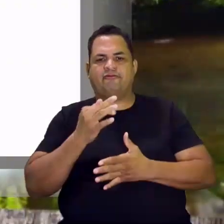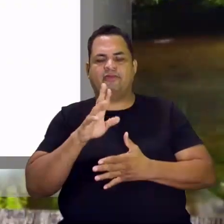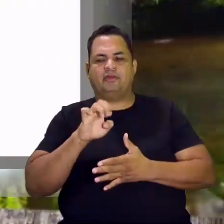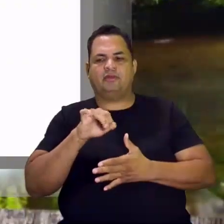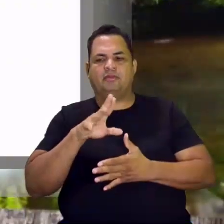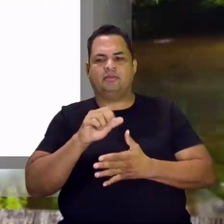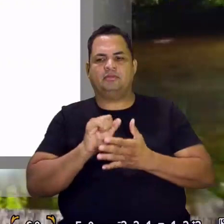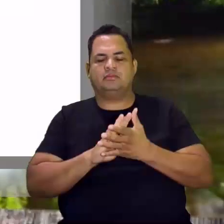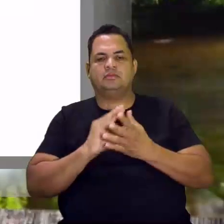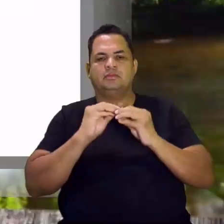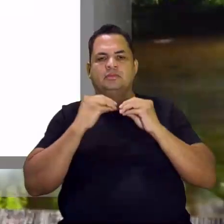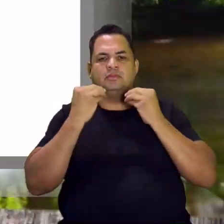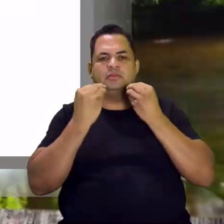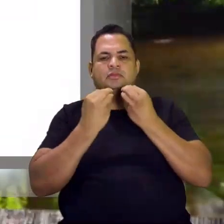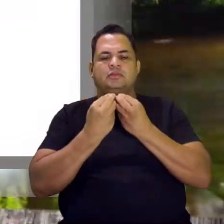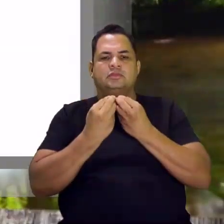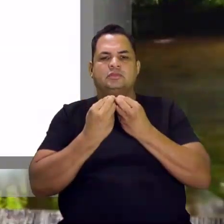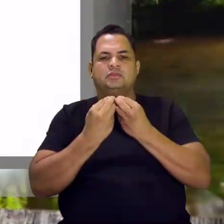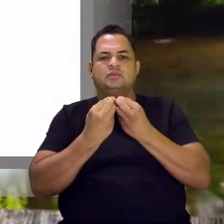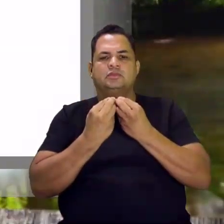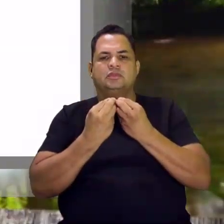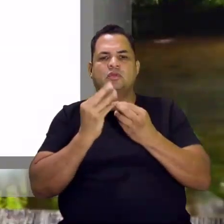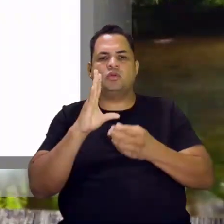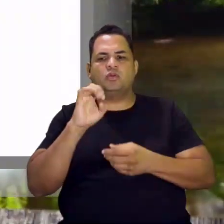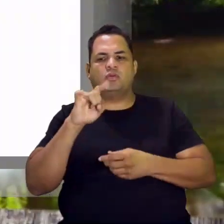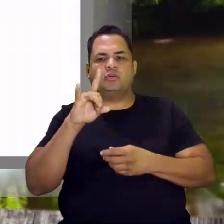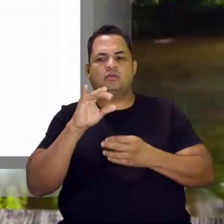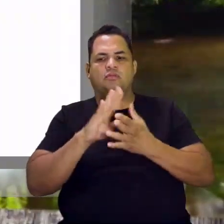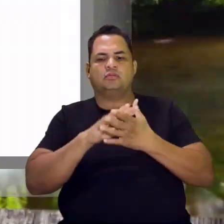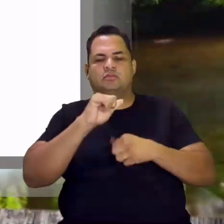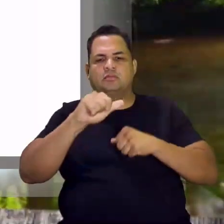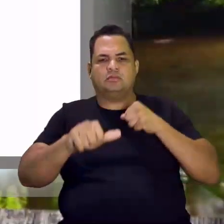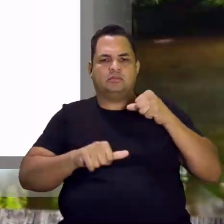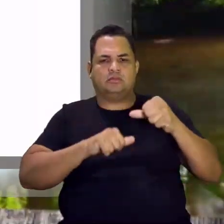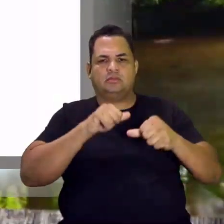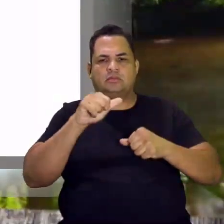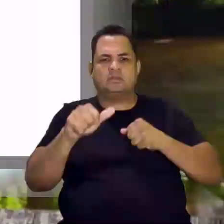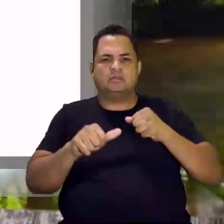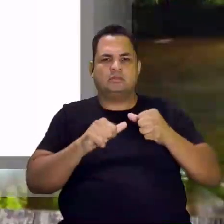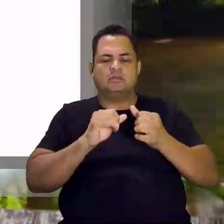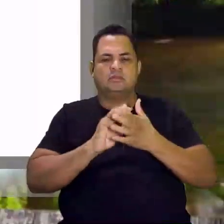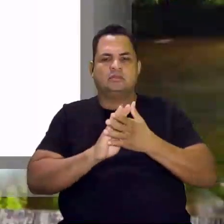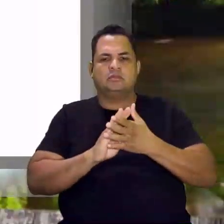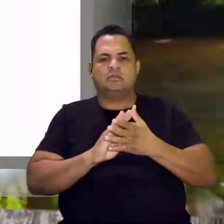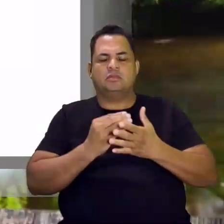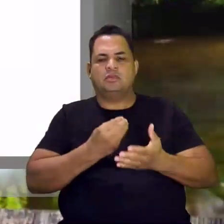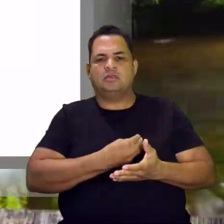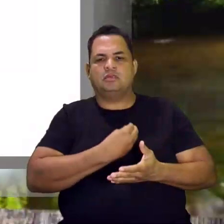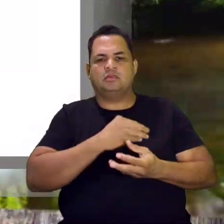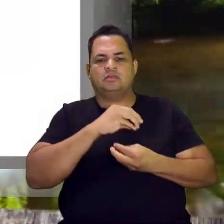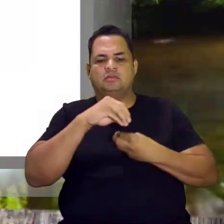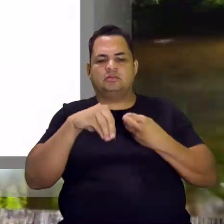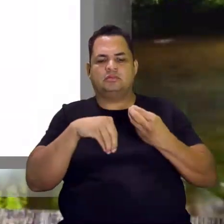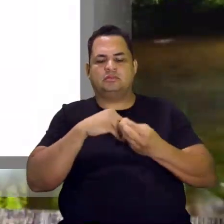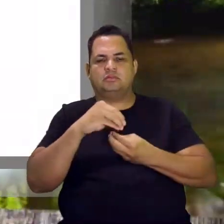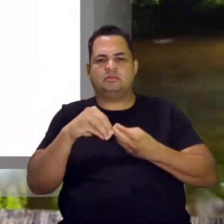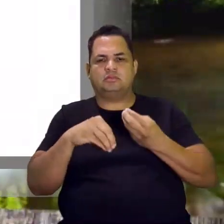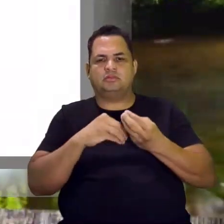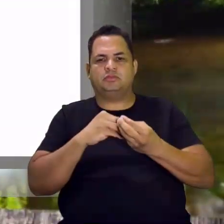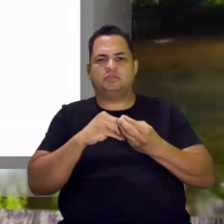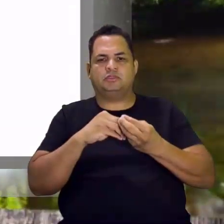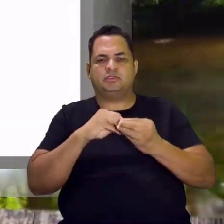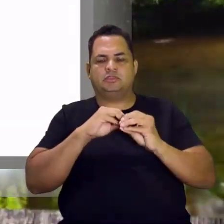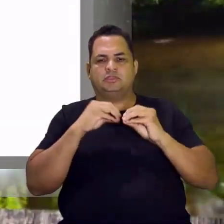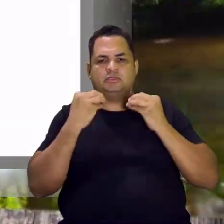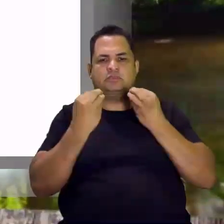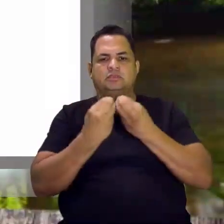vai ter a substância orgânica sendo transformada por organismos em substâncias inorgânicas